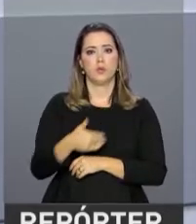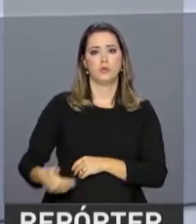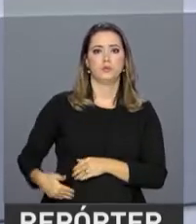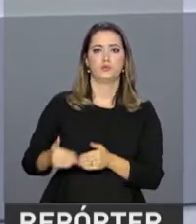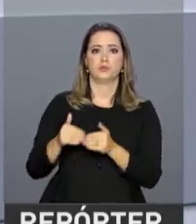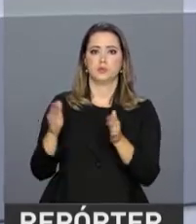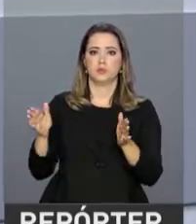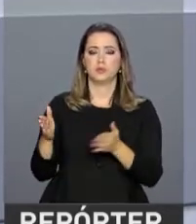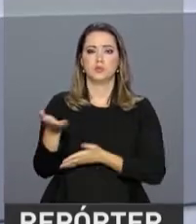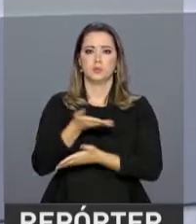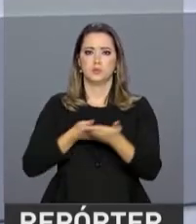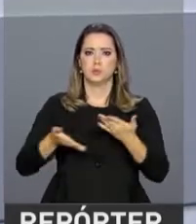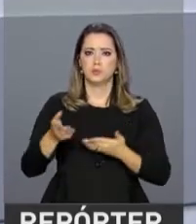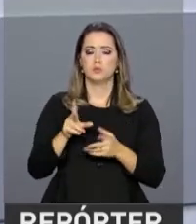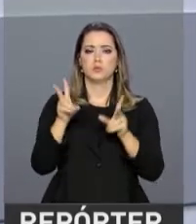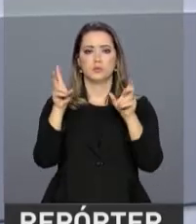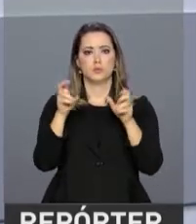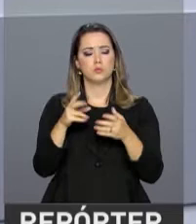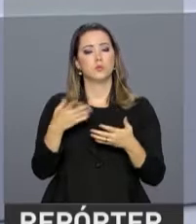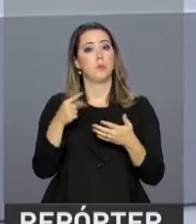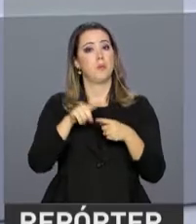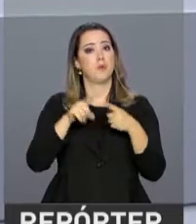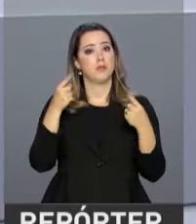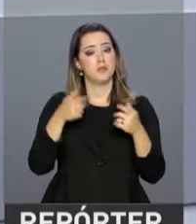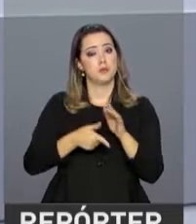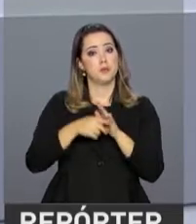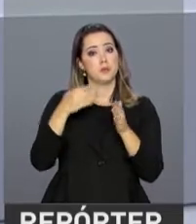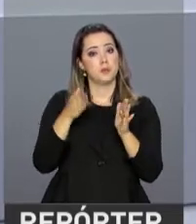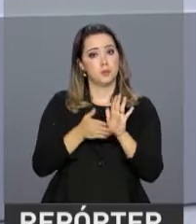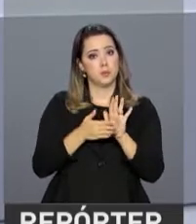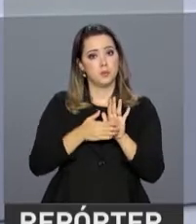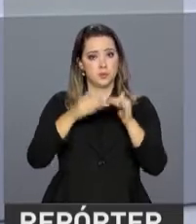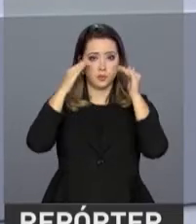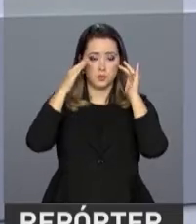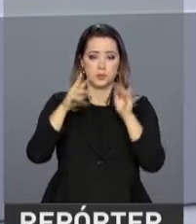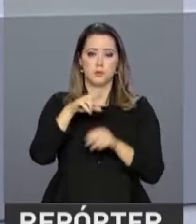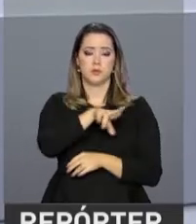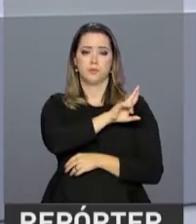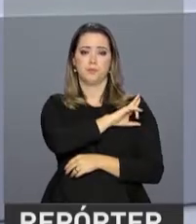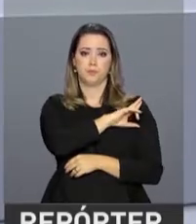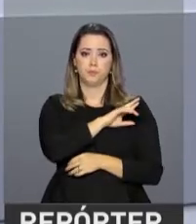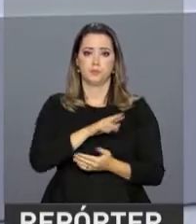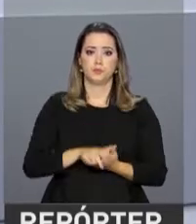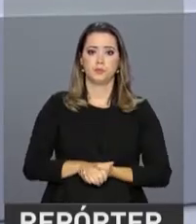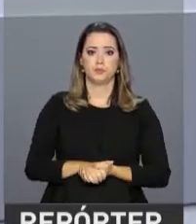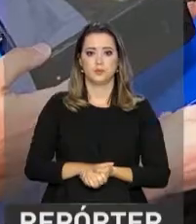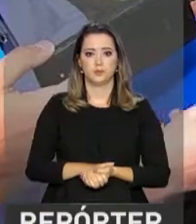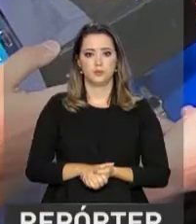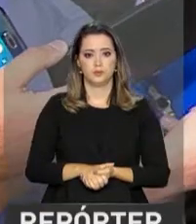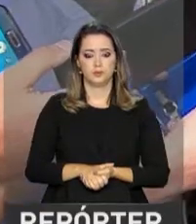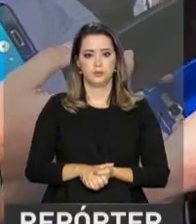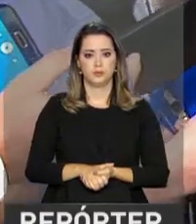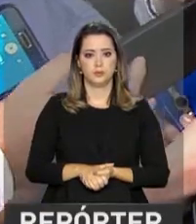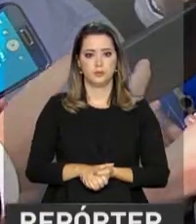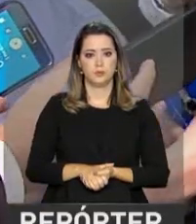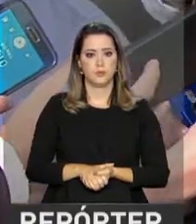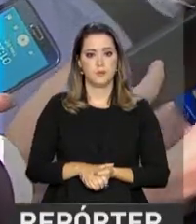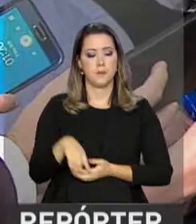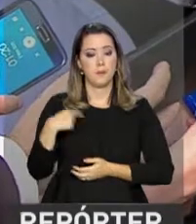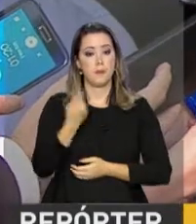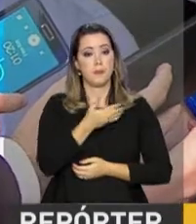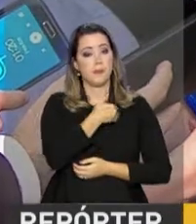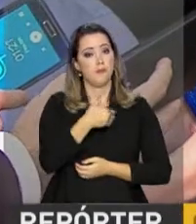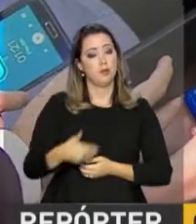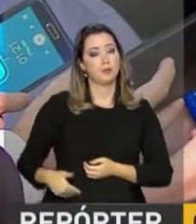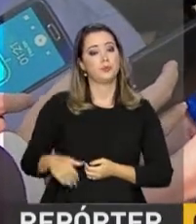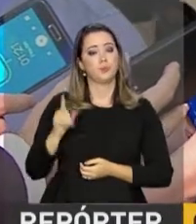negociações sobre a matéria mas desde que as propostas obedeçam critérios de responsabilidade do governo um